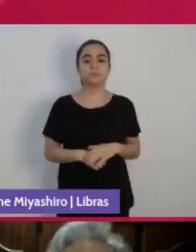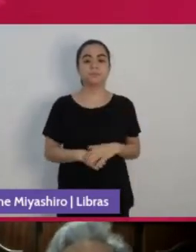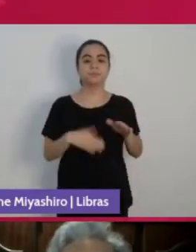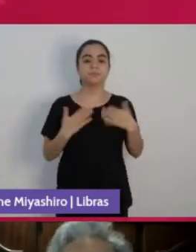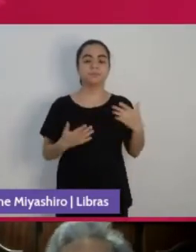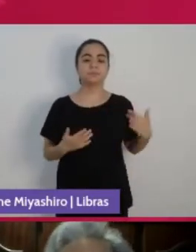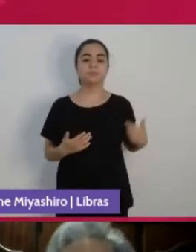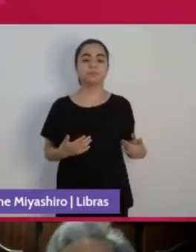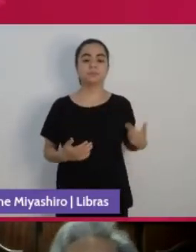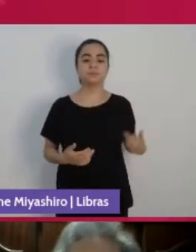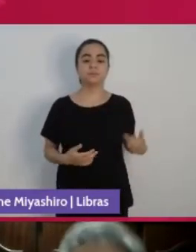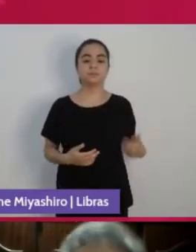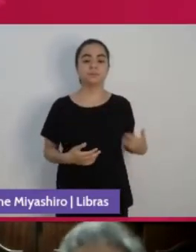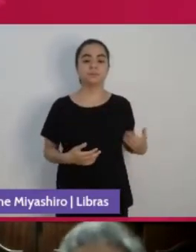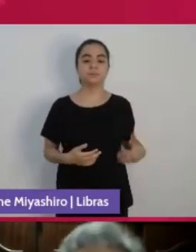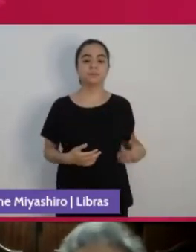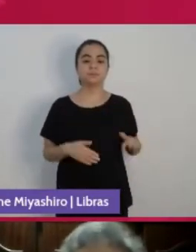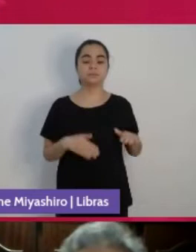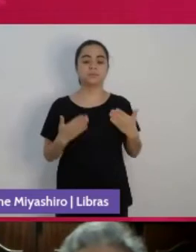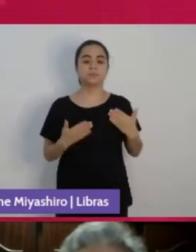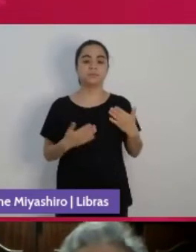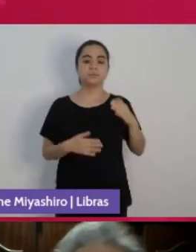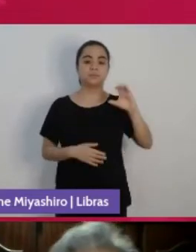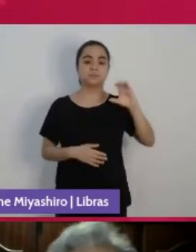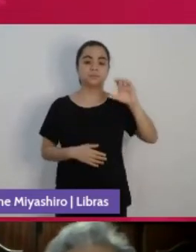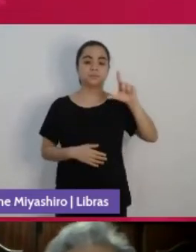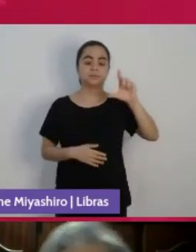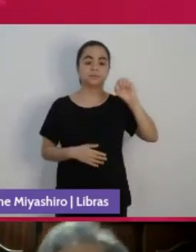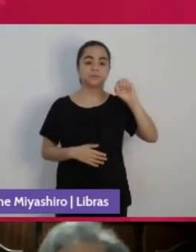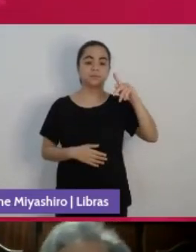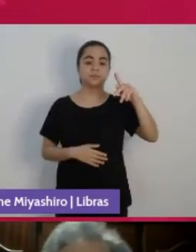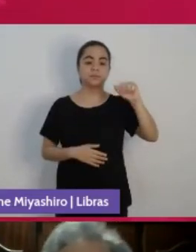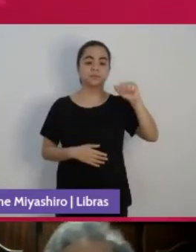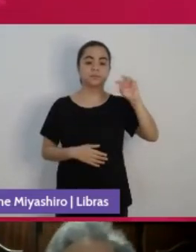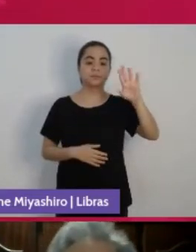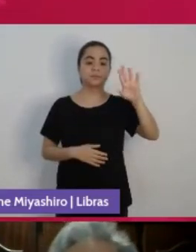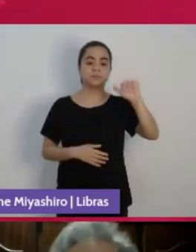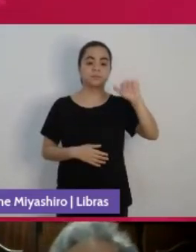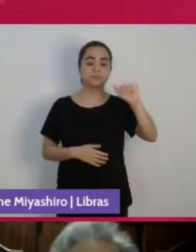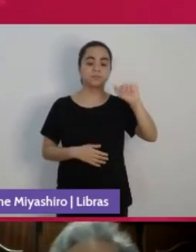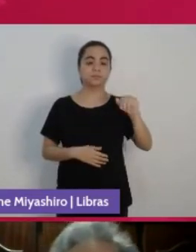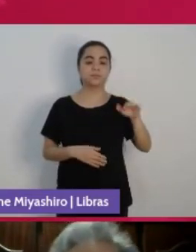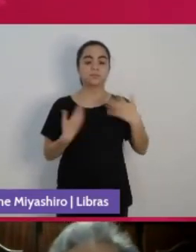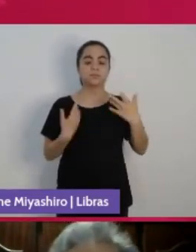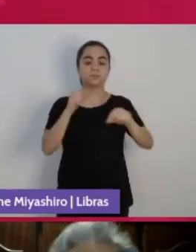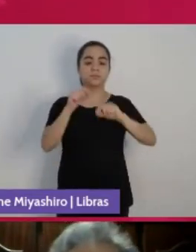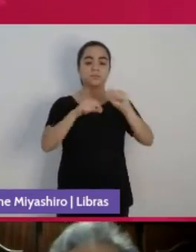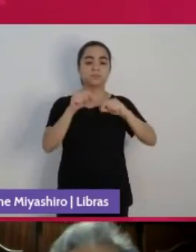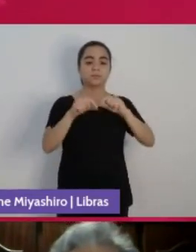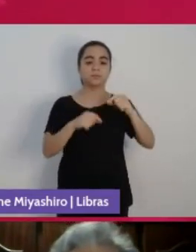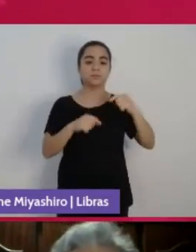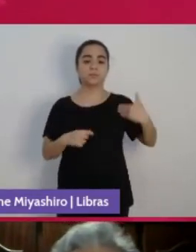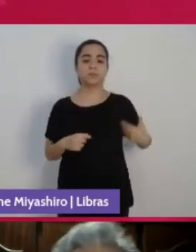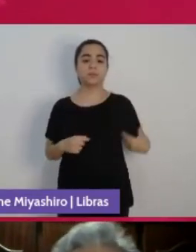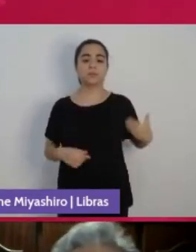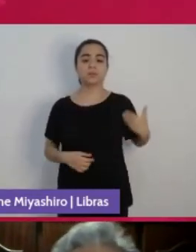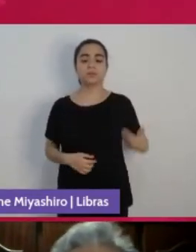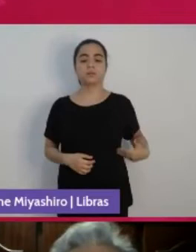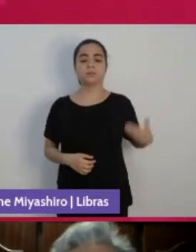lateral, então o que foi feito? Uma Cleópatra. O que é a Cleópatra? Olha, apareceu o